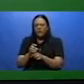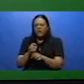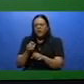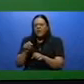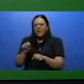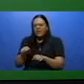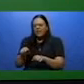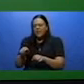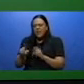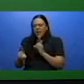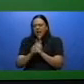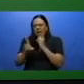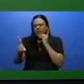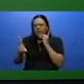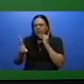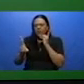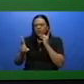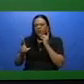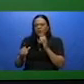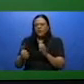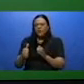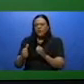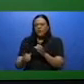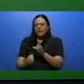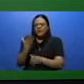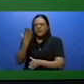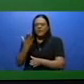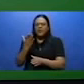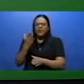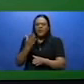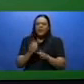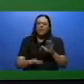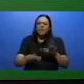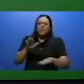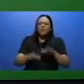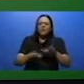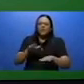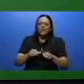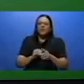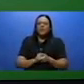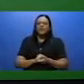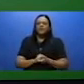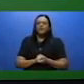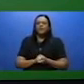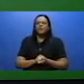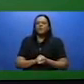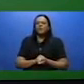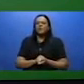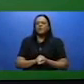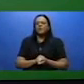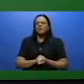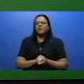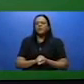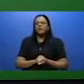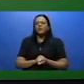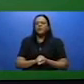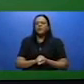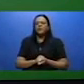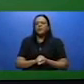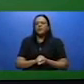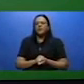primeiras cidades surgiram aproximadamente... O que você pensou? Lembra que eu falei para guardar na cabeça?